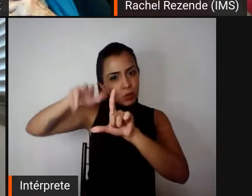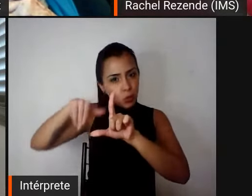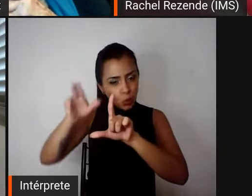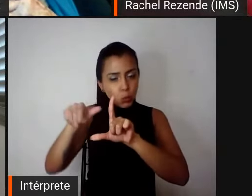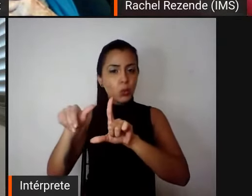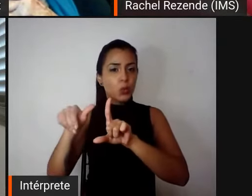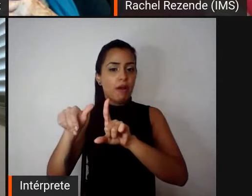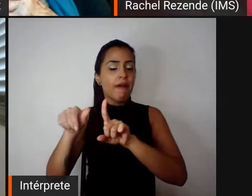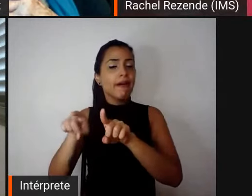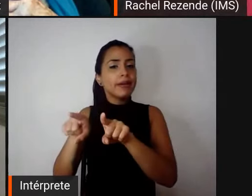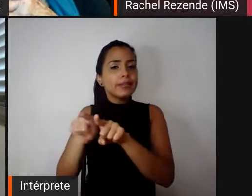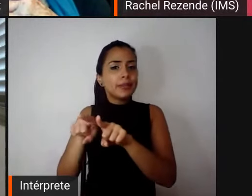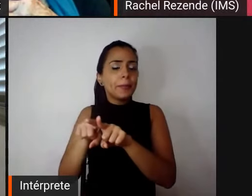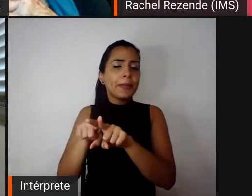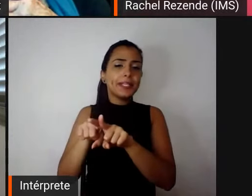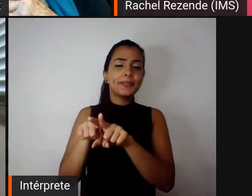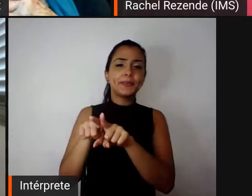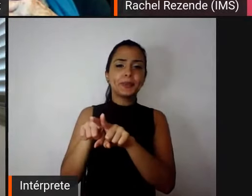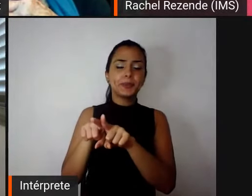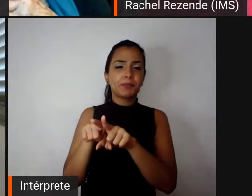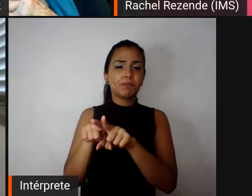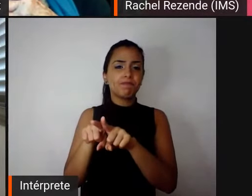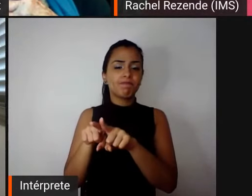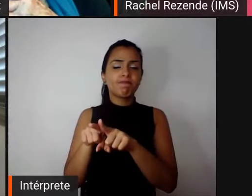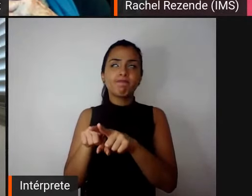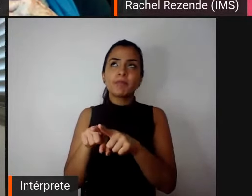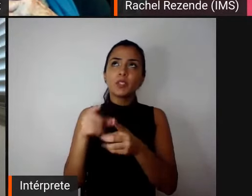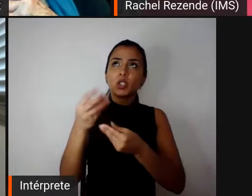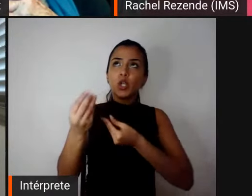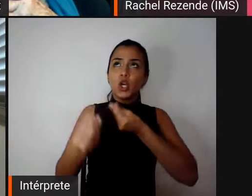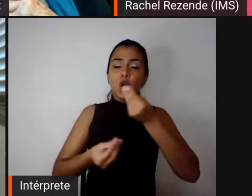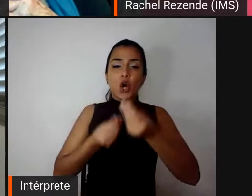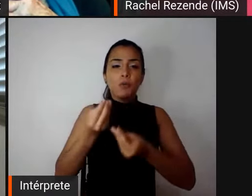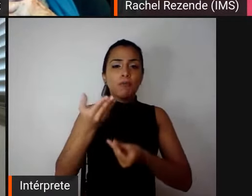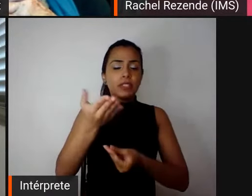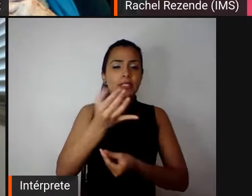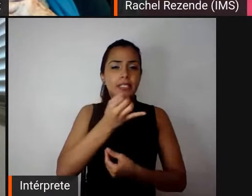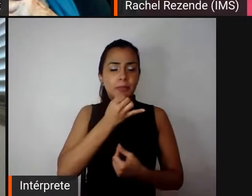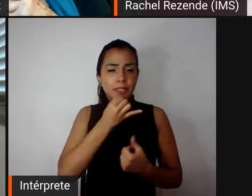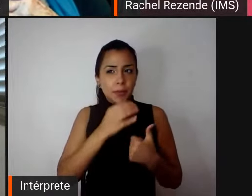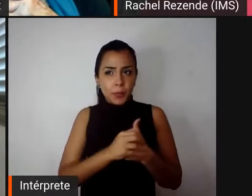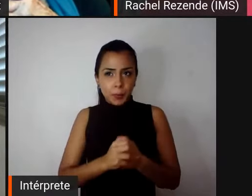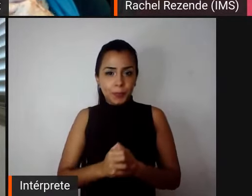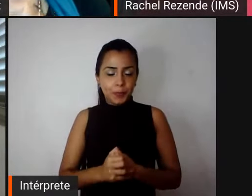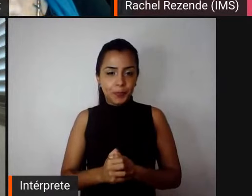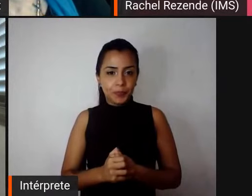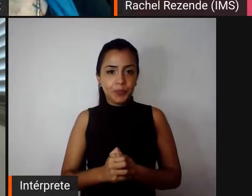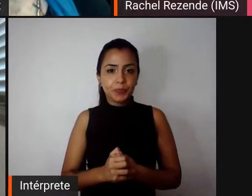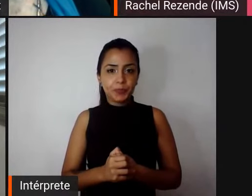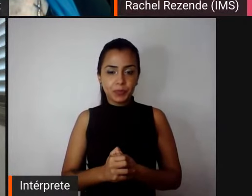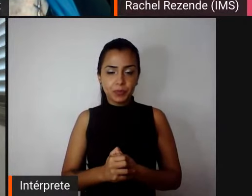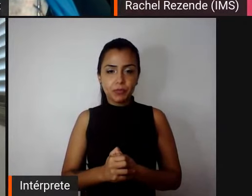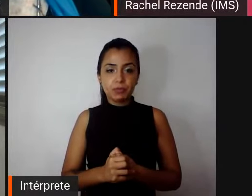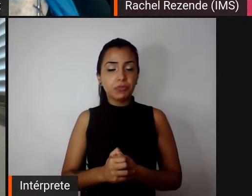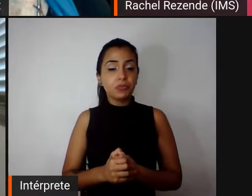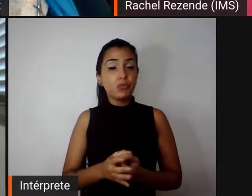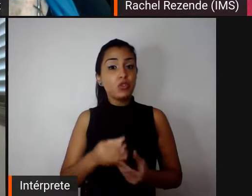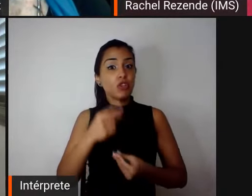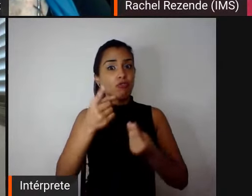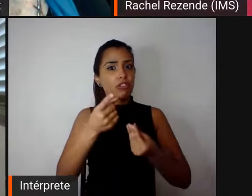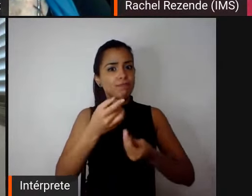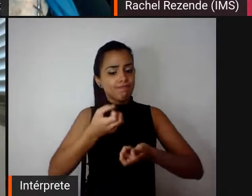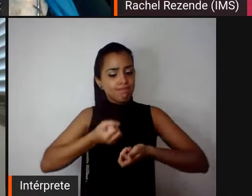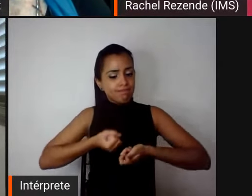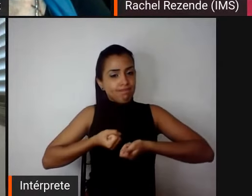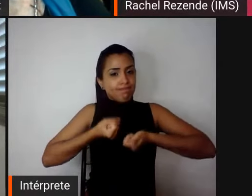a esse momento, né, quer dizer, em que também você produz, né, com muita expressividade, eu